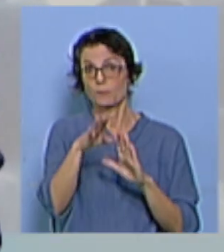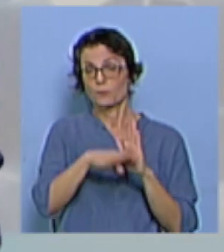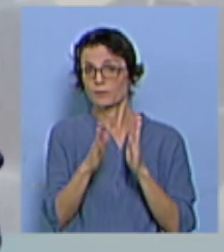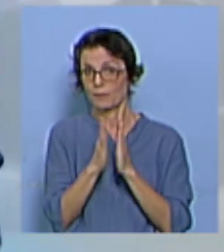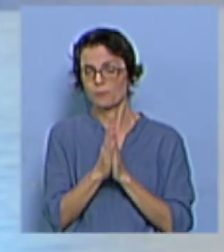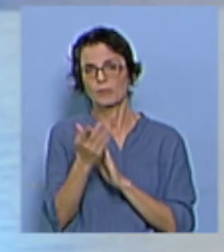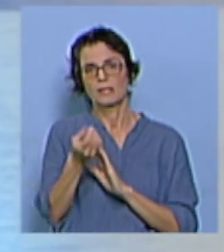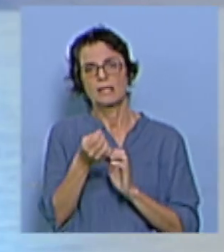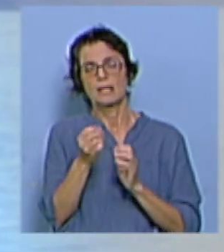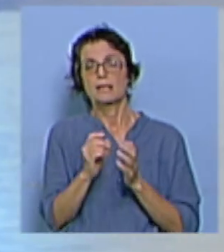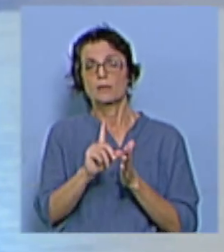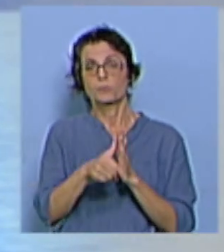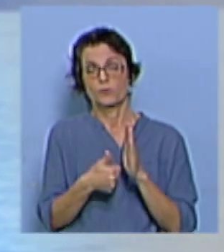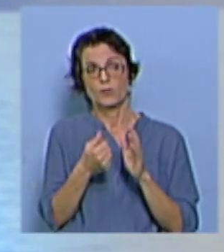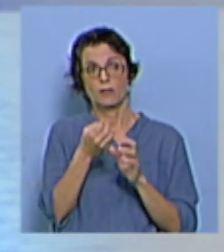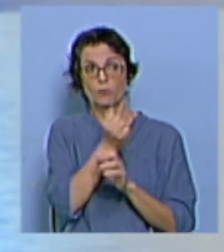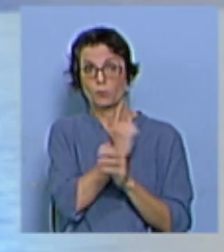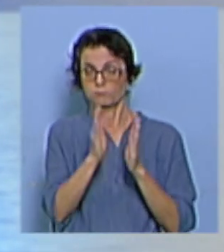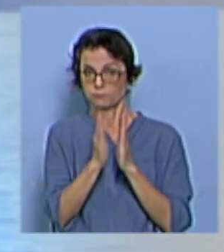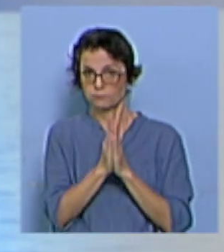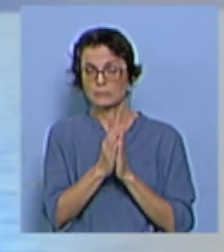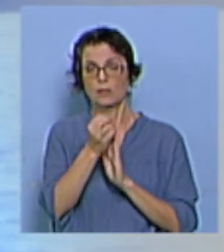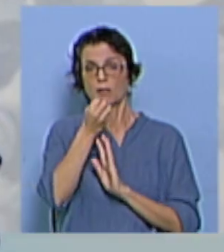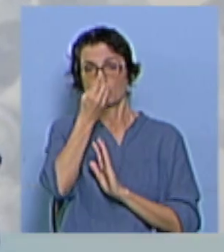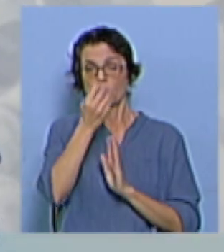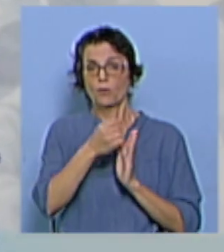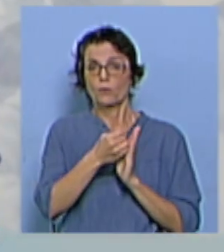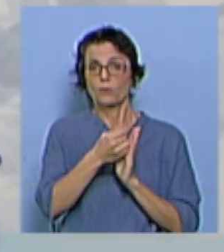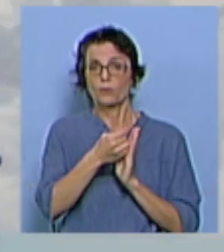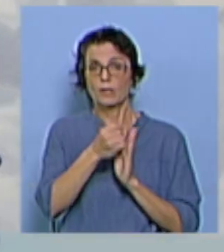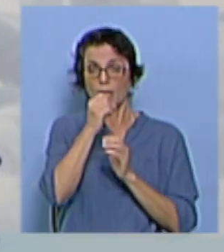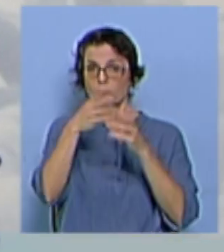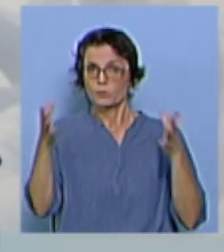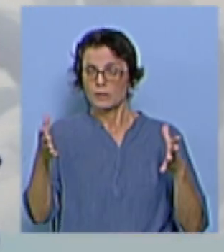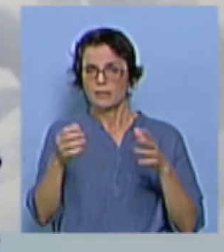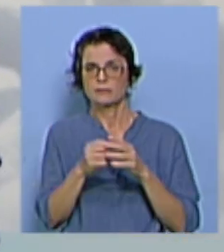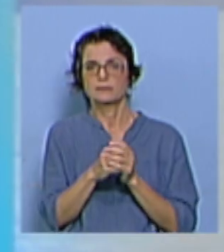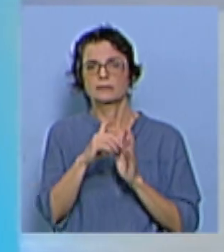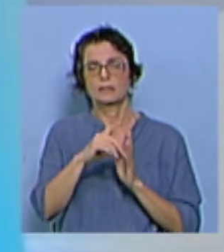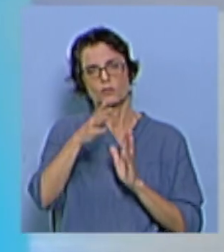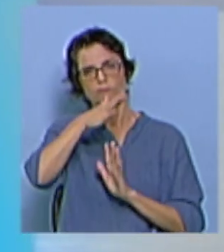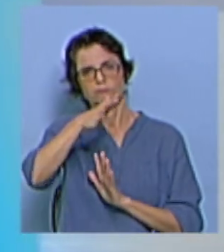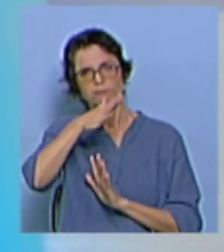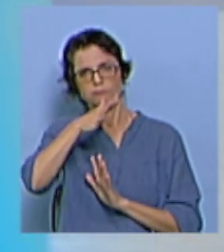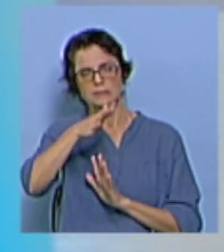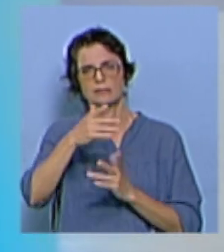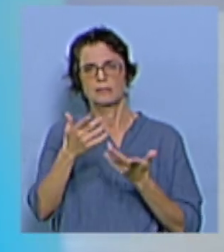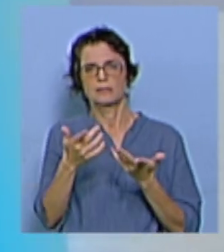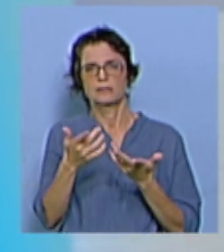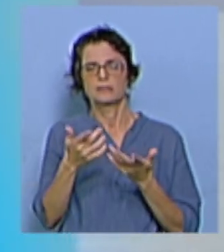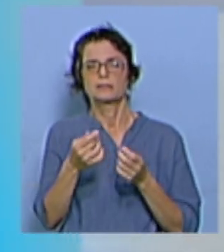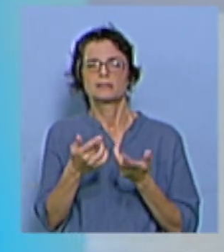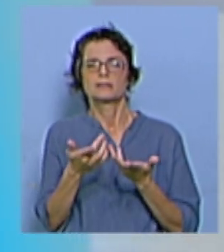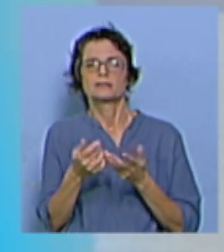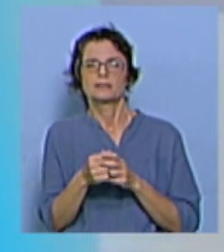Paróquia do Campo Grande, Sunset com Deus, não é? A mensagem que é disponibilizada em cada dia, e também a analisar a